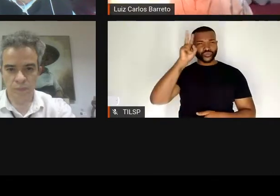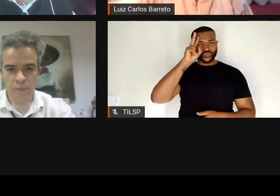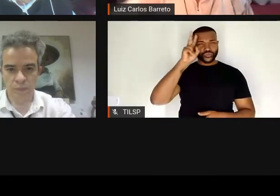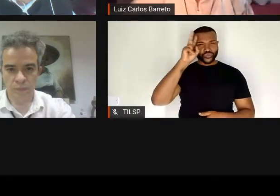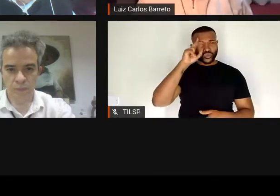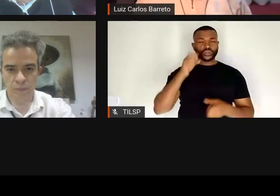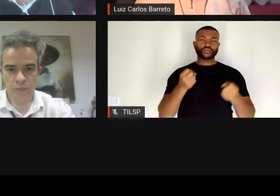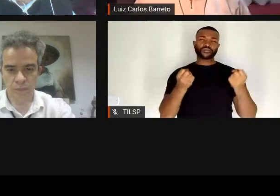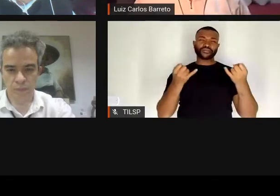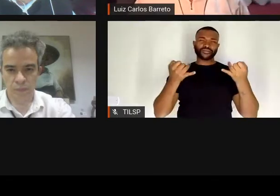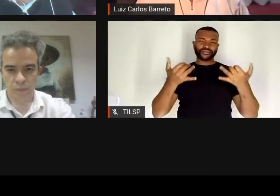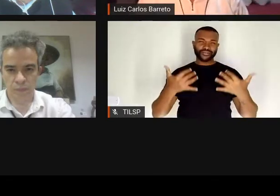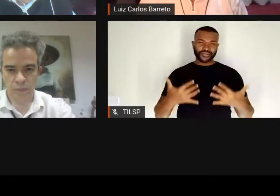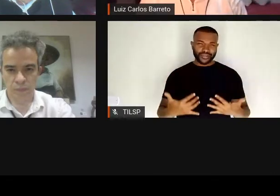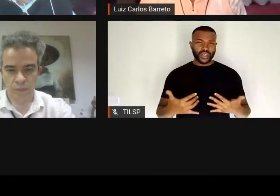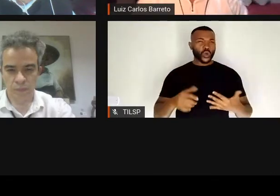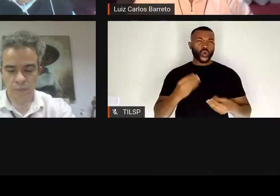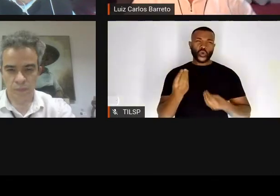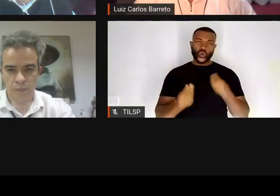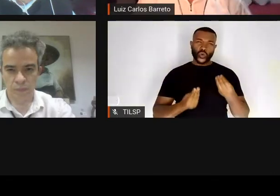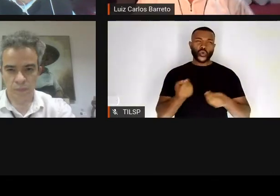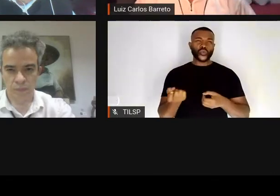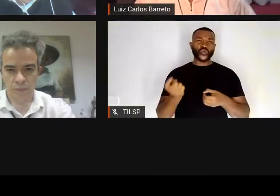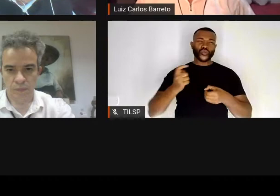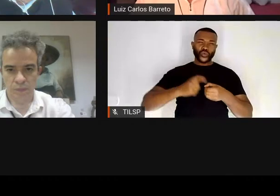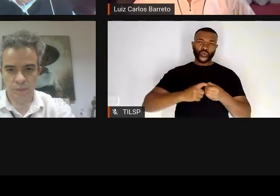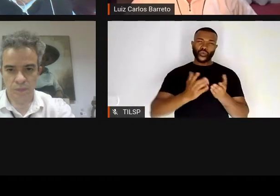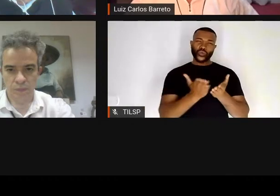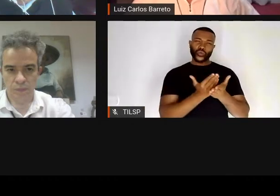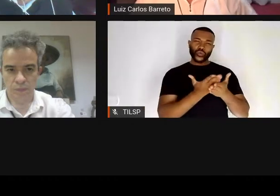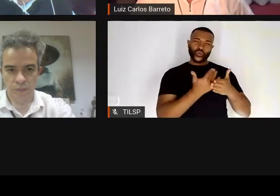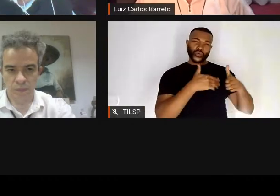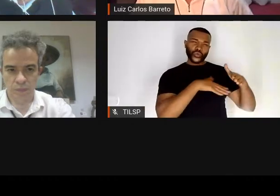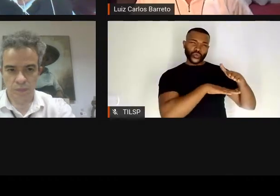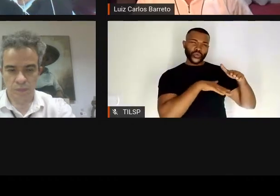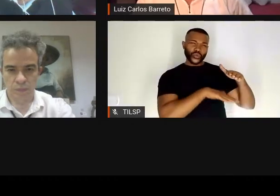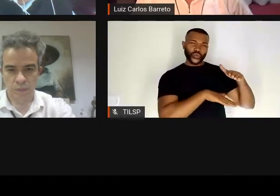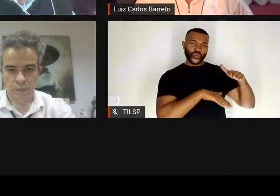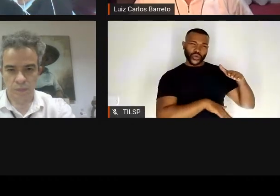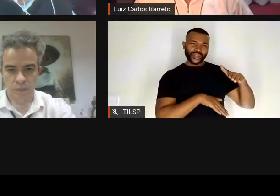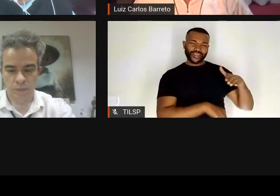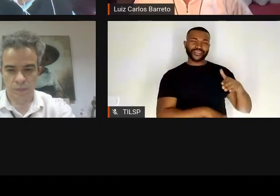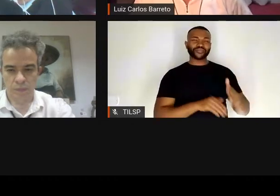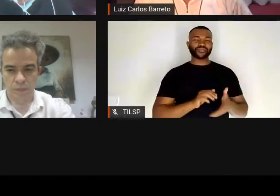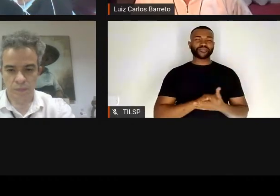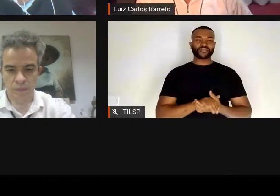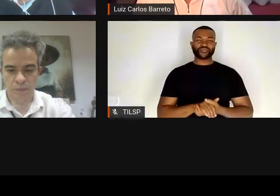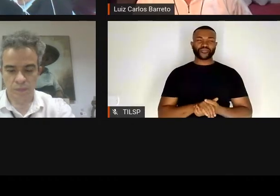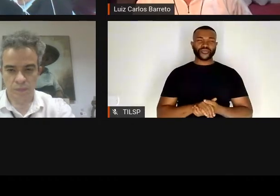da resgate desse acervo, desse legado. Isso.